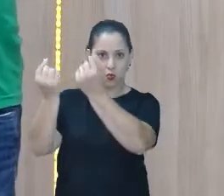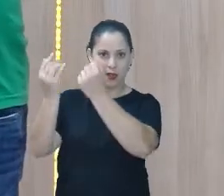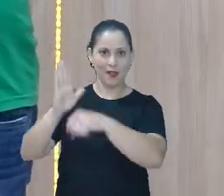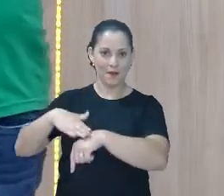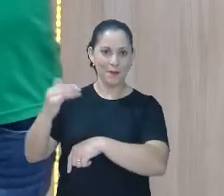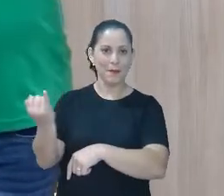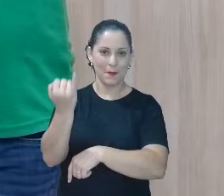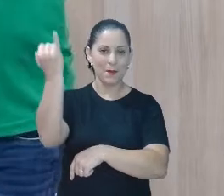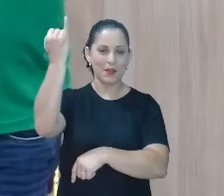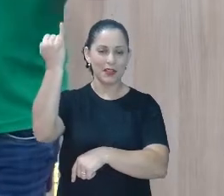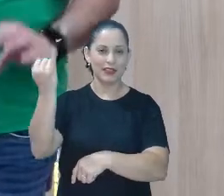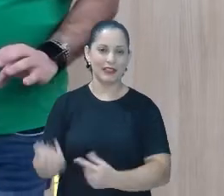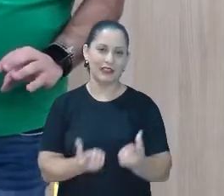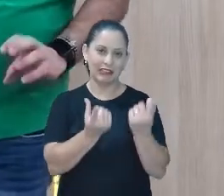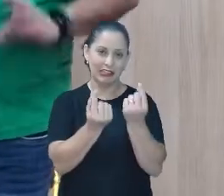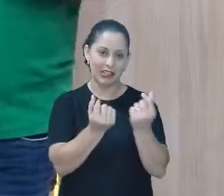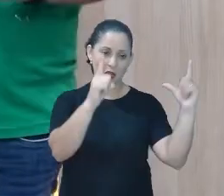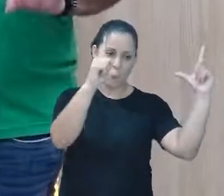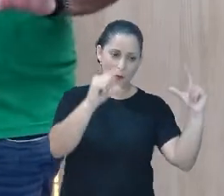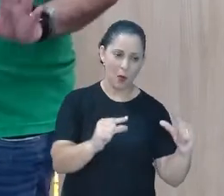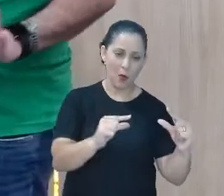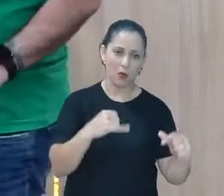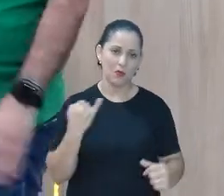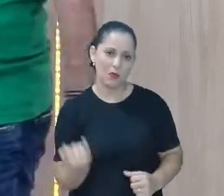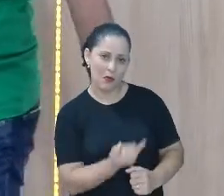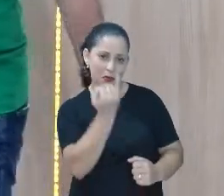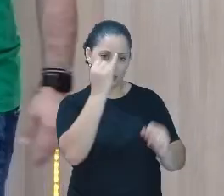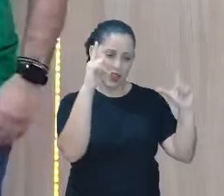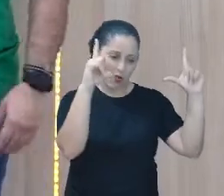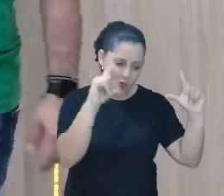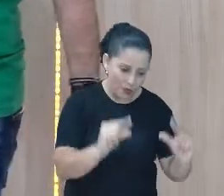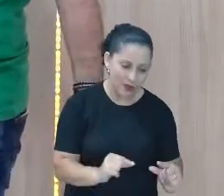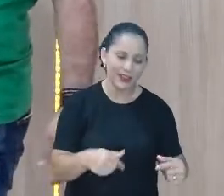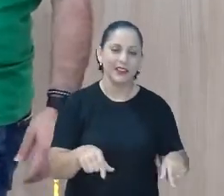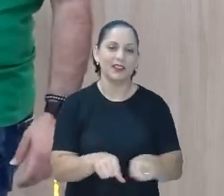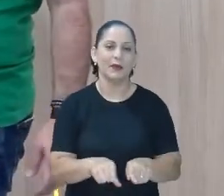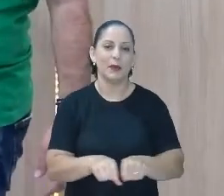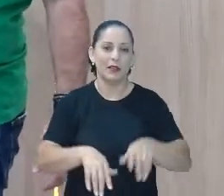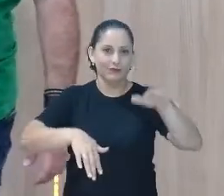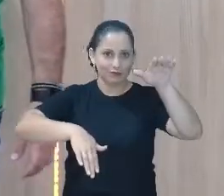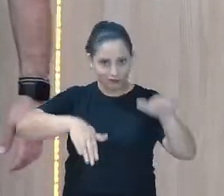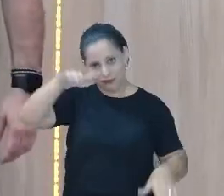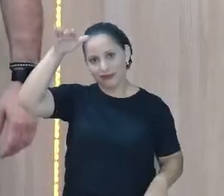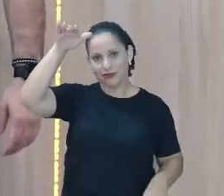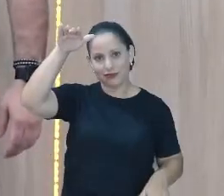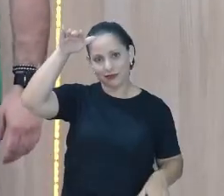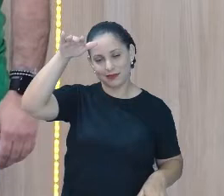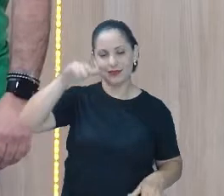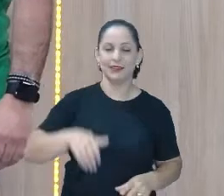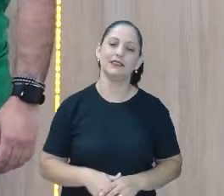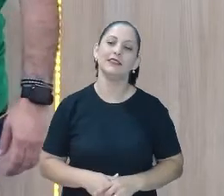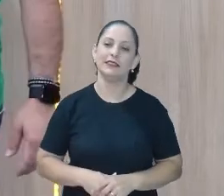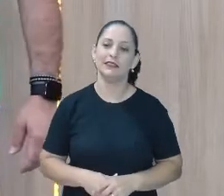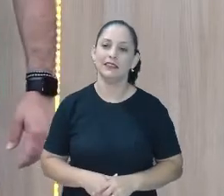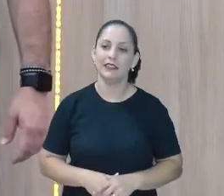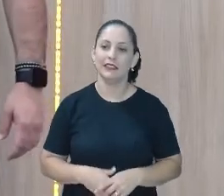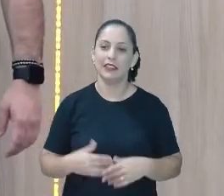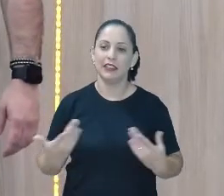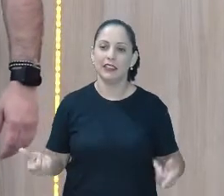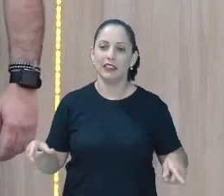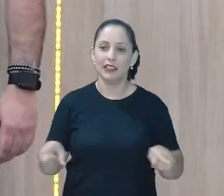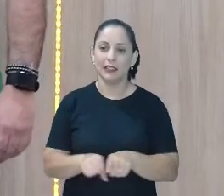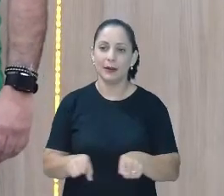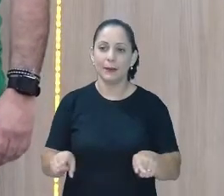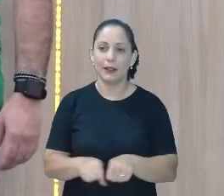dinheiro, mais importante. Quem tinha menos dinheiro, menos importante, né? E nesse período aqui, sob o governo,